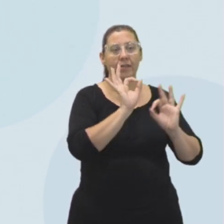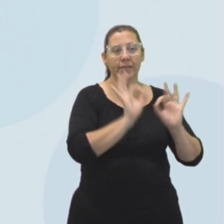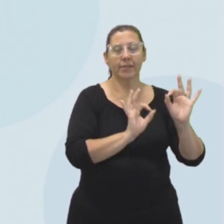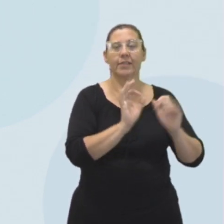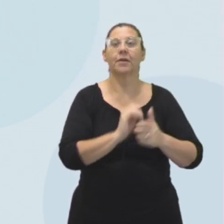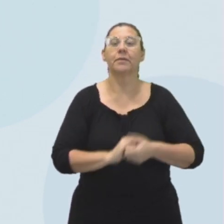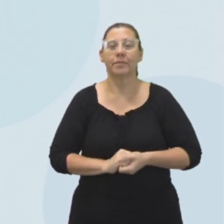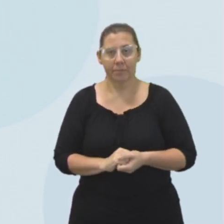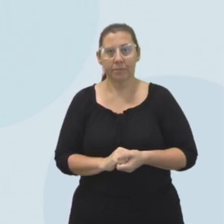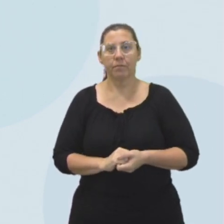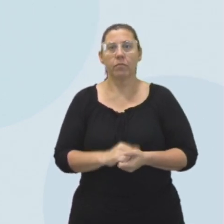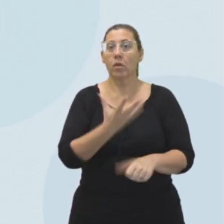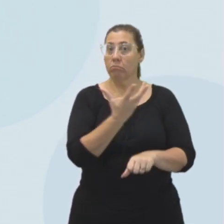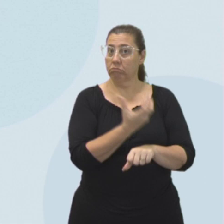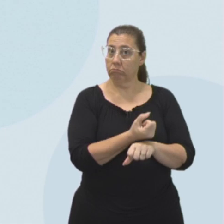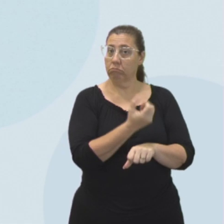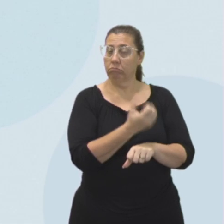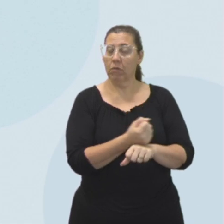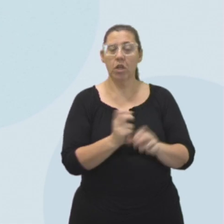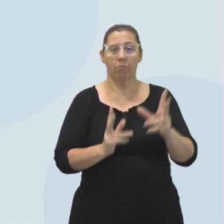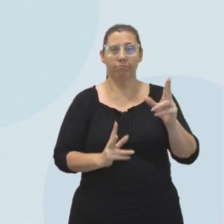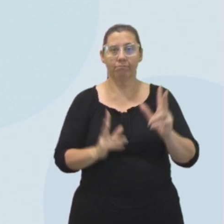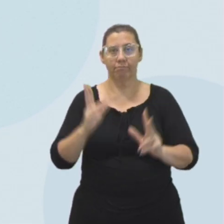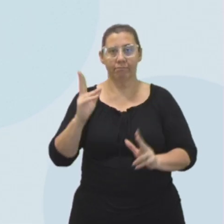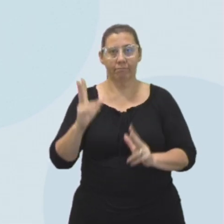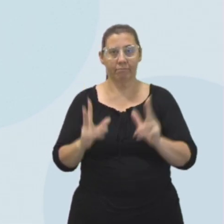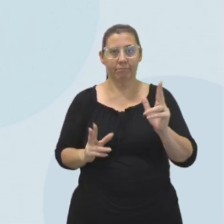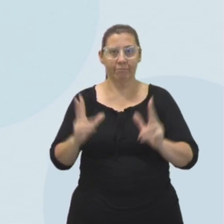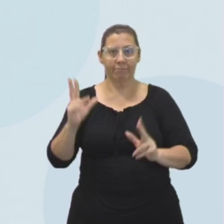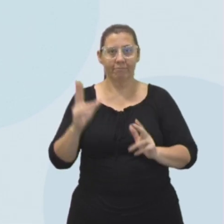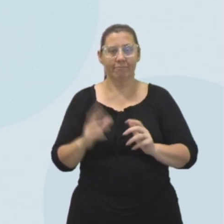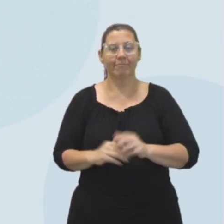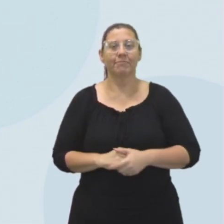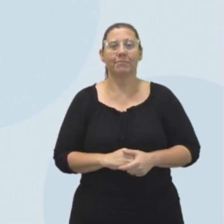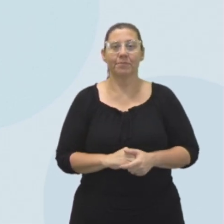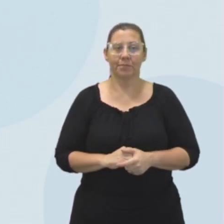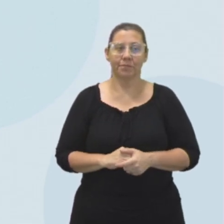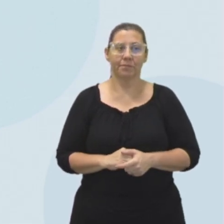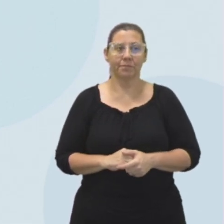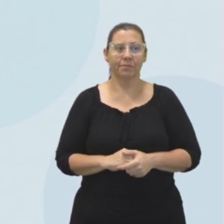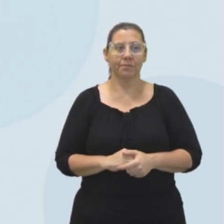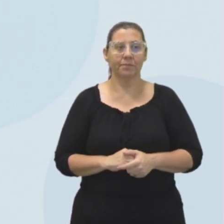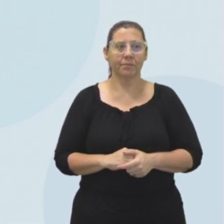caso, a gravação e a edição. Próximo slide, por favor.